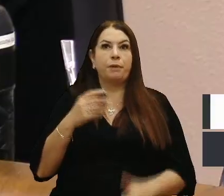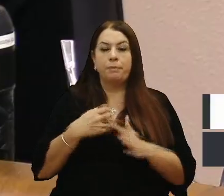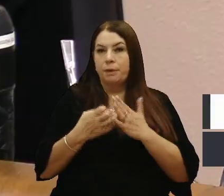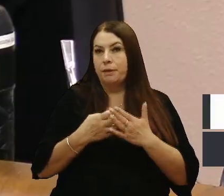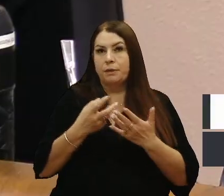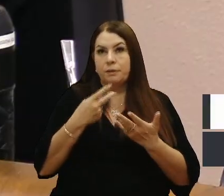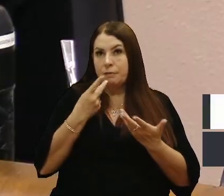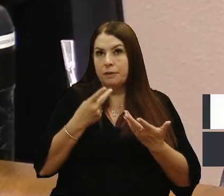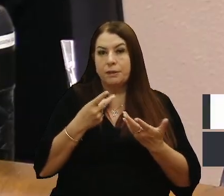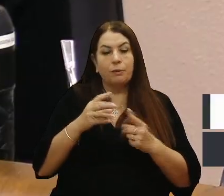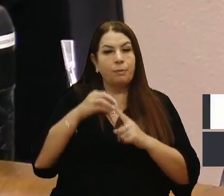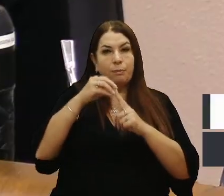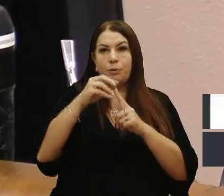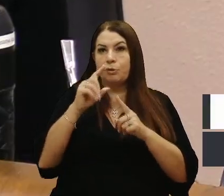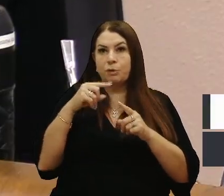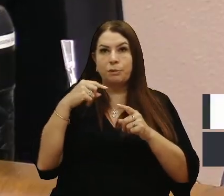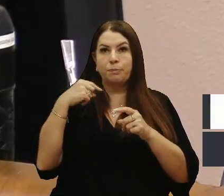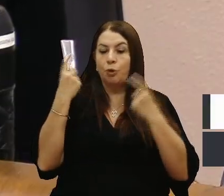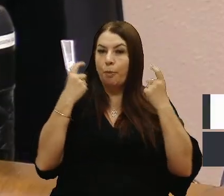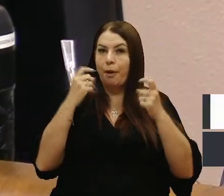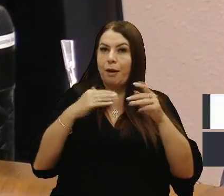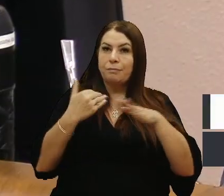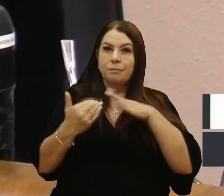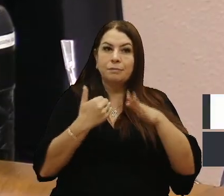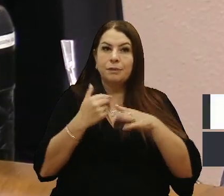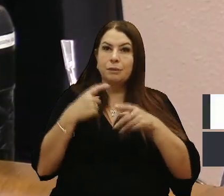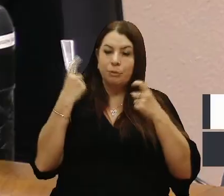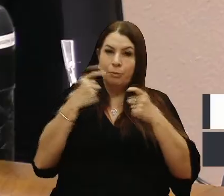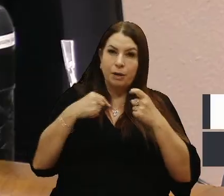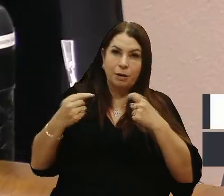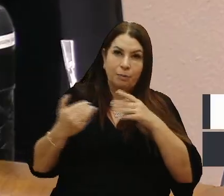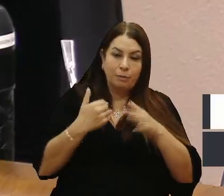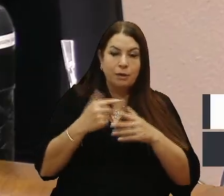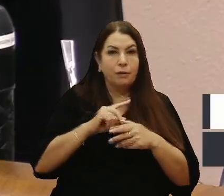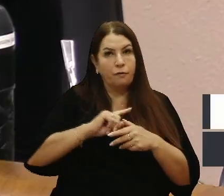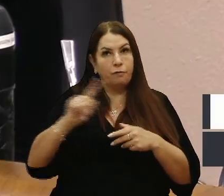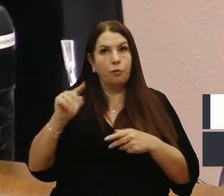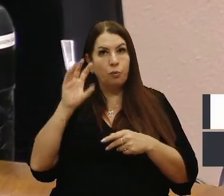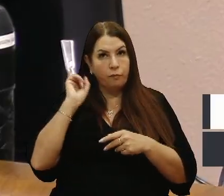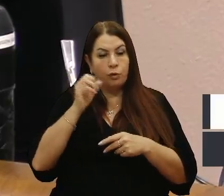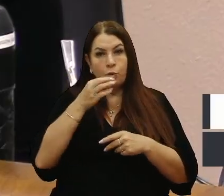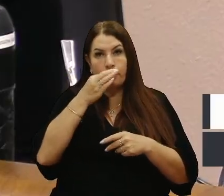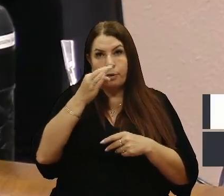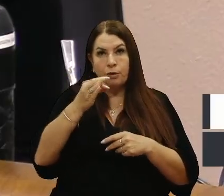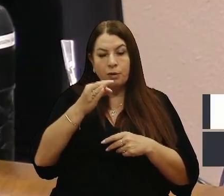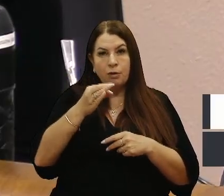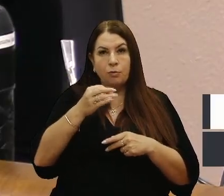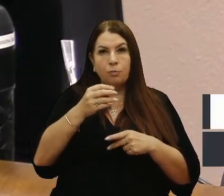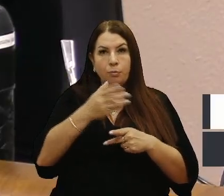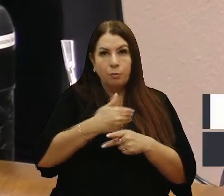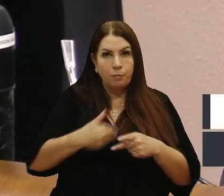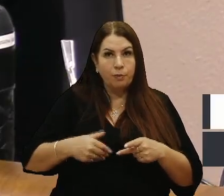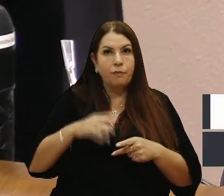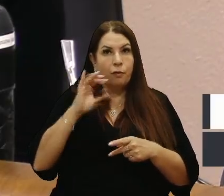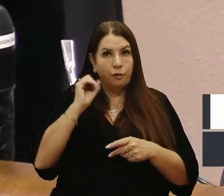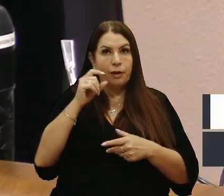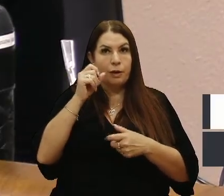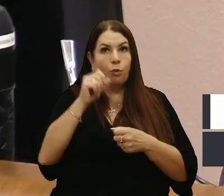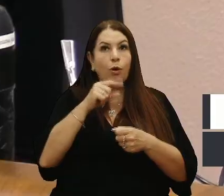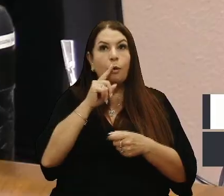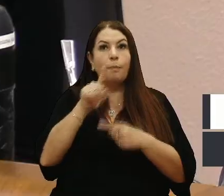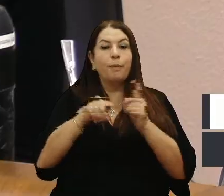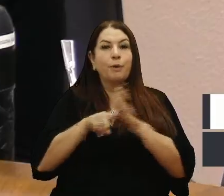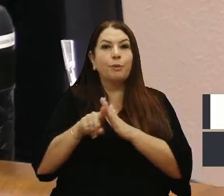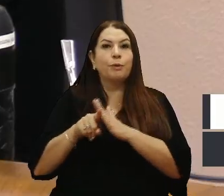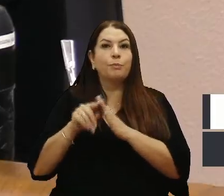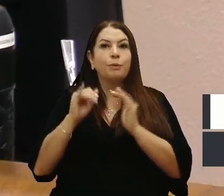essa é a prioridade também, não só se preocupar com a mobilidade, mas se dizem se preocupar com a mobilidade, vão ouvir a opinião pública. Abre uma enquete, coloca que vocês vão ver qual que é a opinião sobre